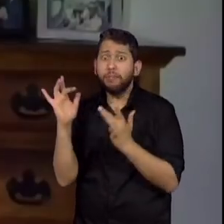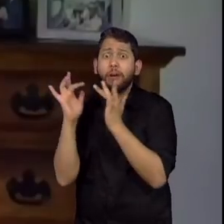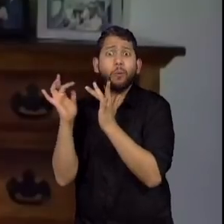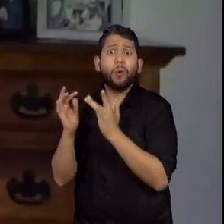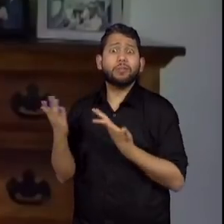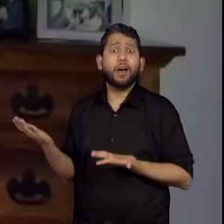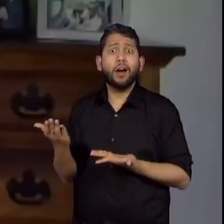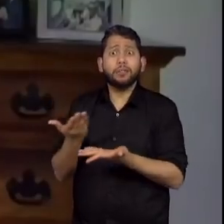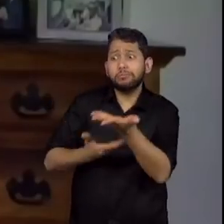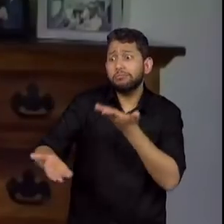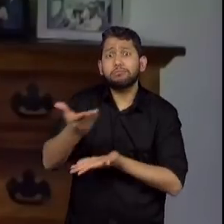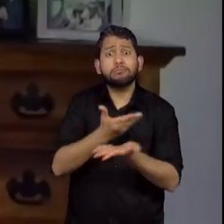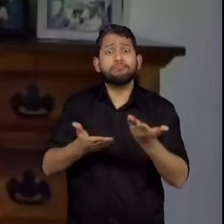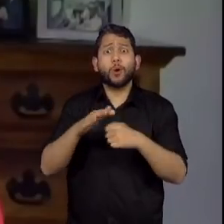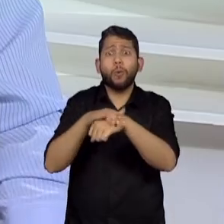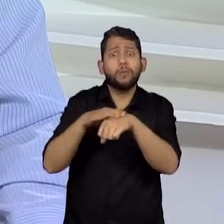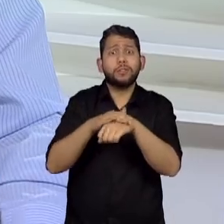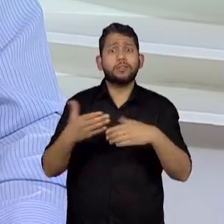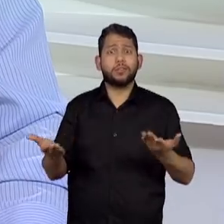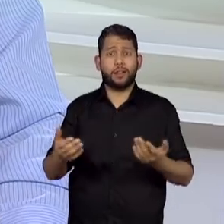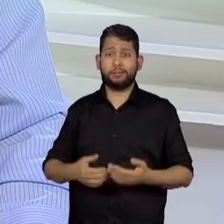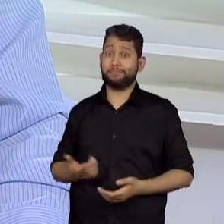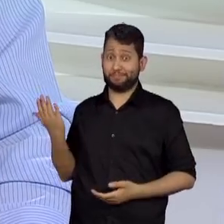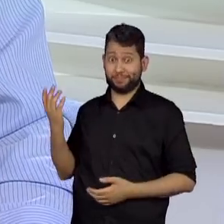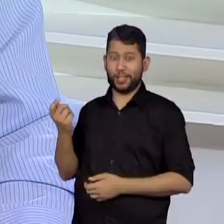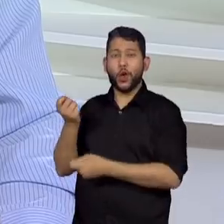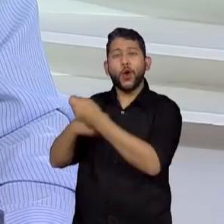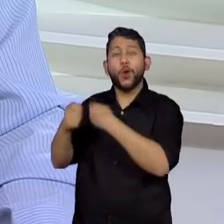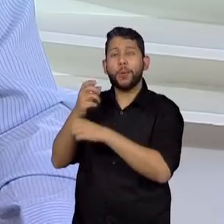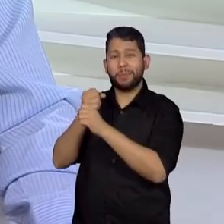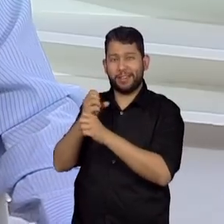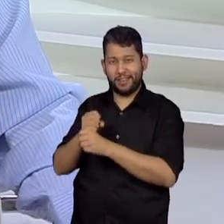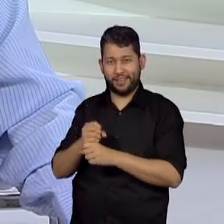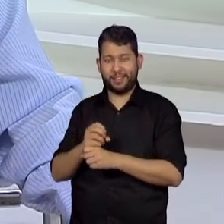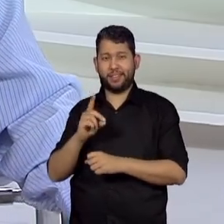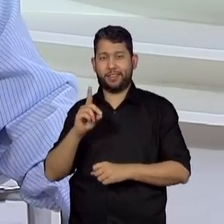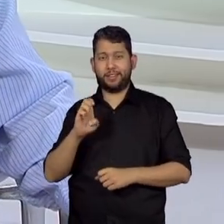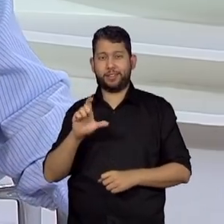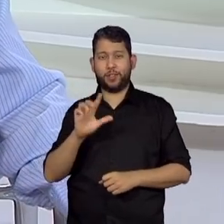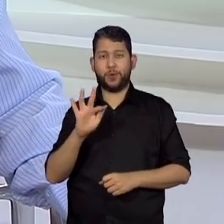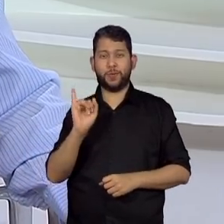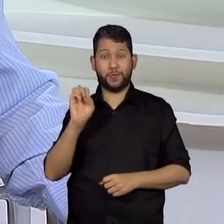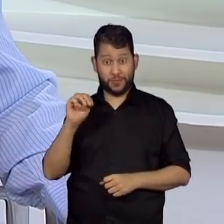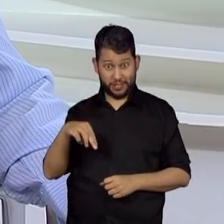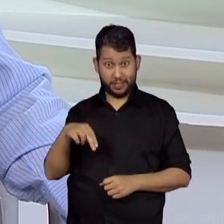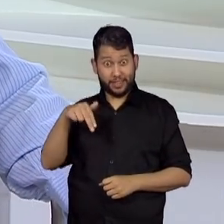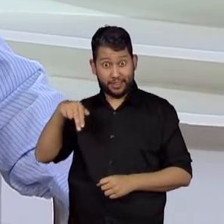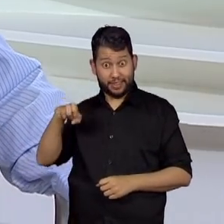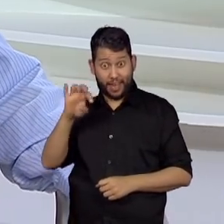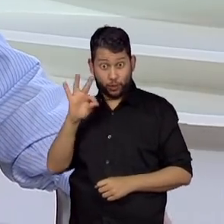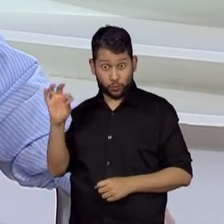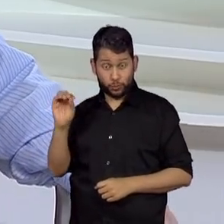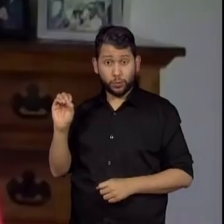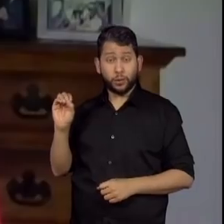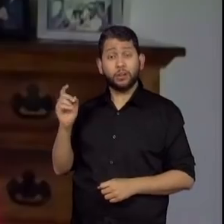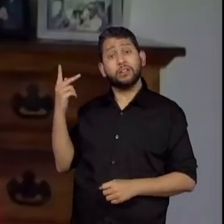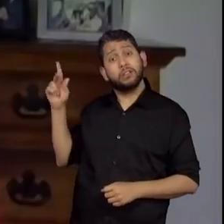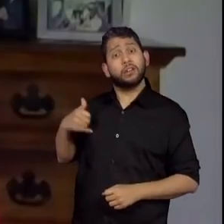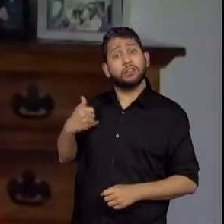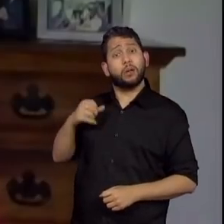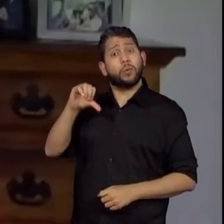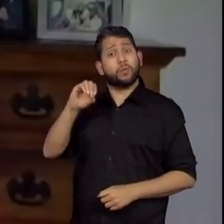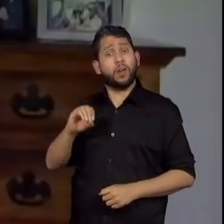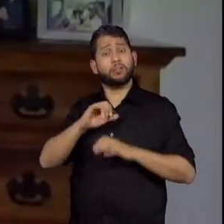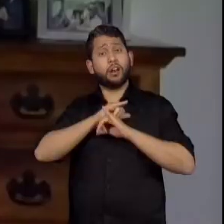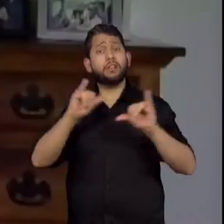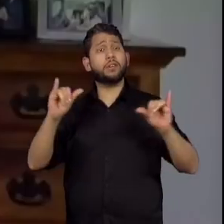com ele, de conversar e tal. O economista Delfim Neto, muito interessante, ele está com 90 anos e ele fala assim, olha, eu